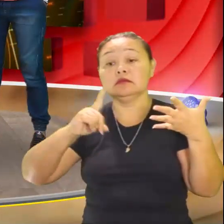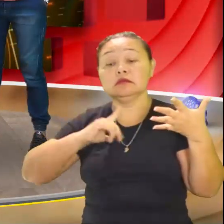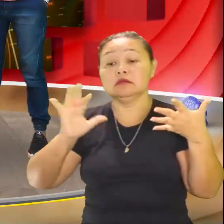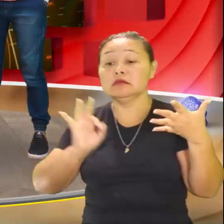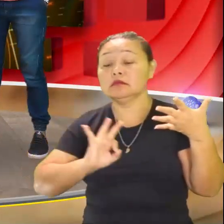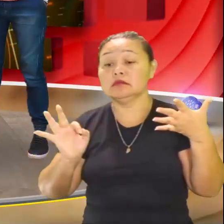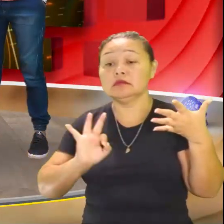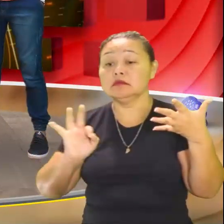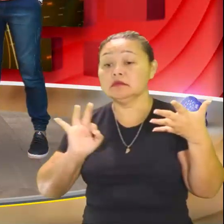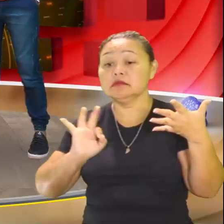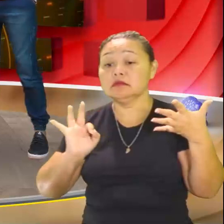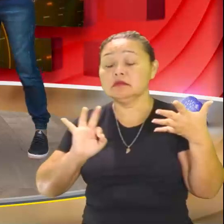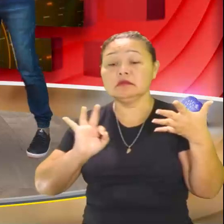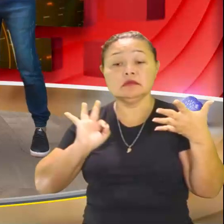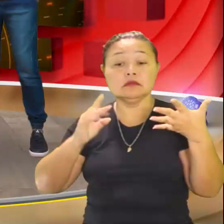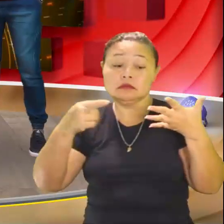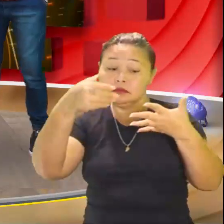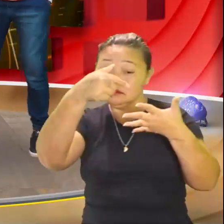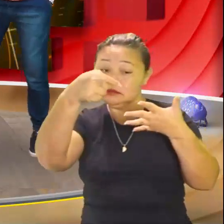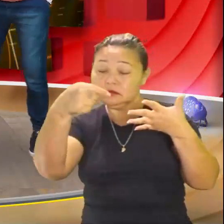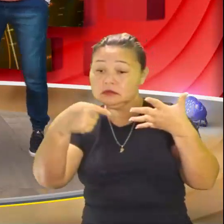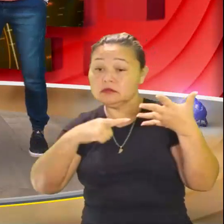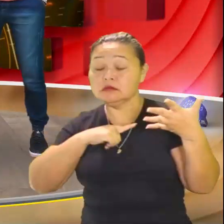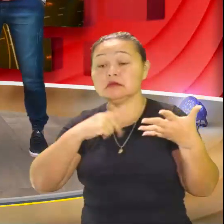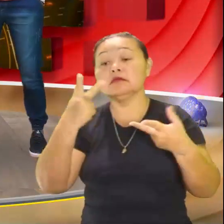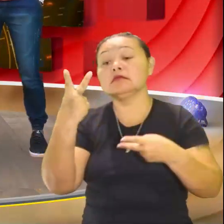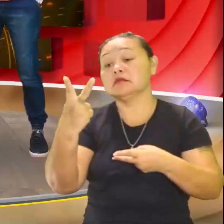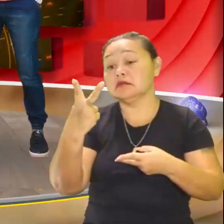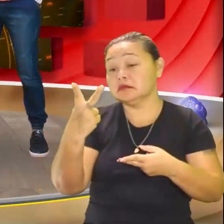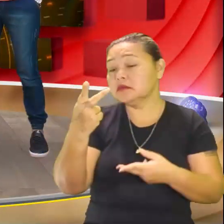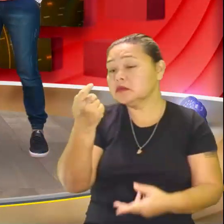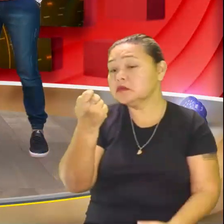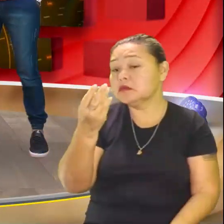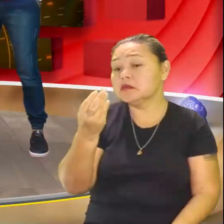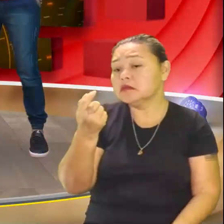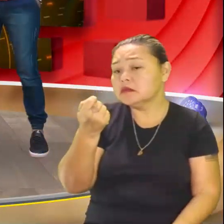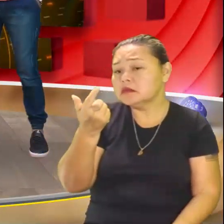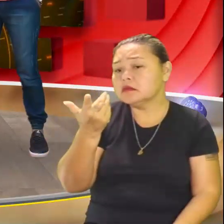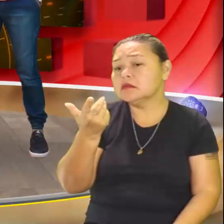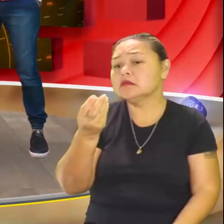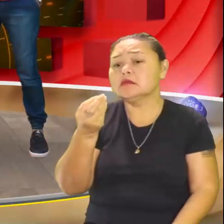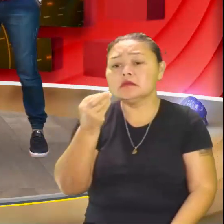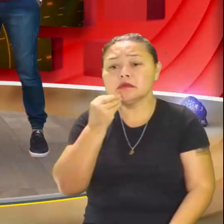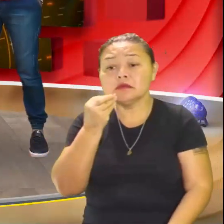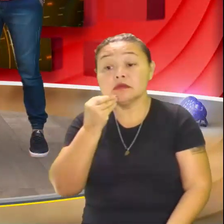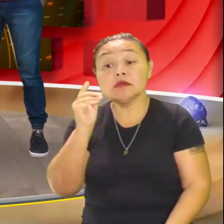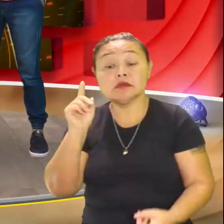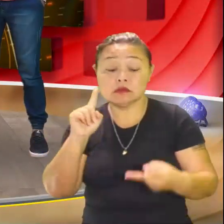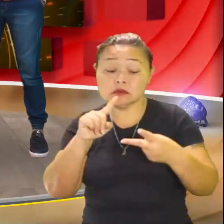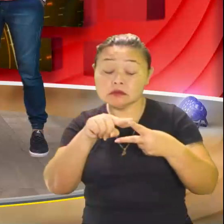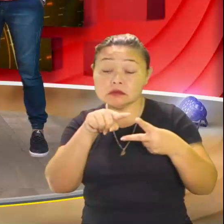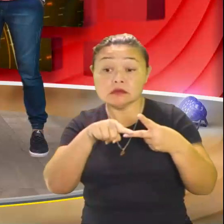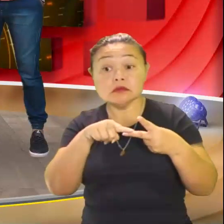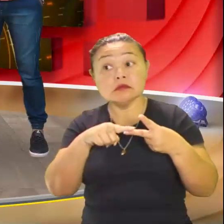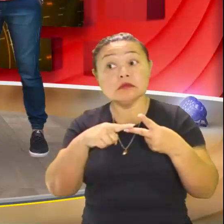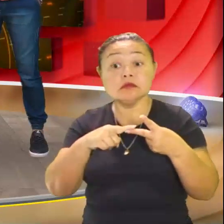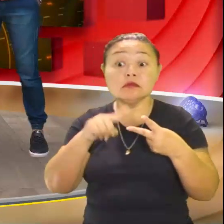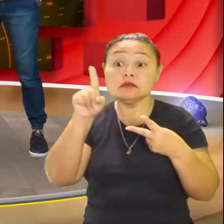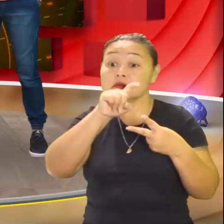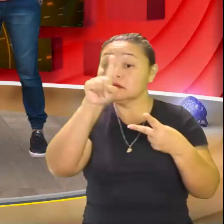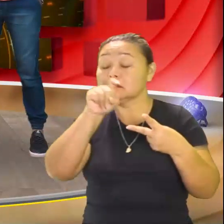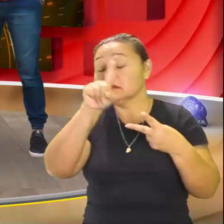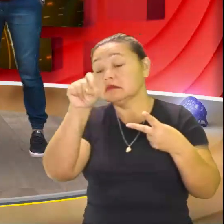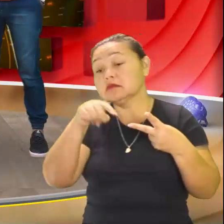que não está na lista. 2 são pouco prováveis e 2 são aquelas que a gente fica na dúvida aí, que são as